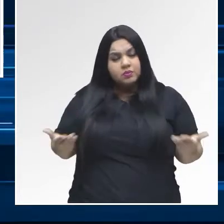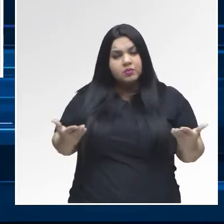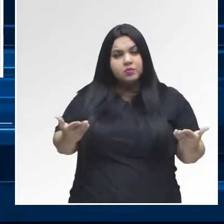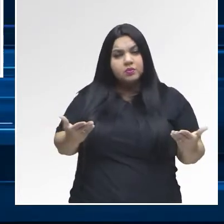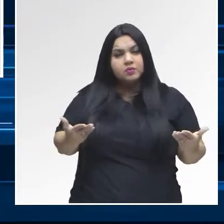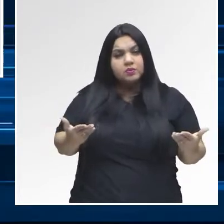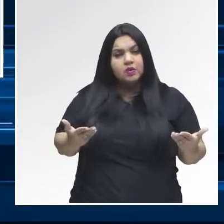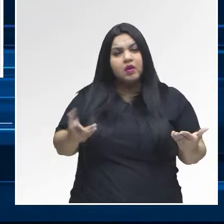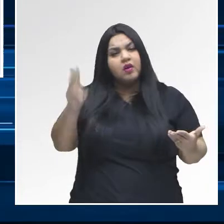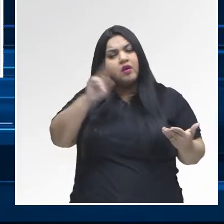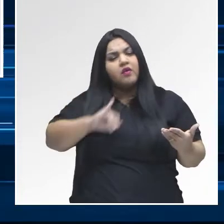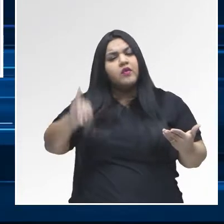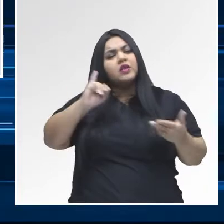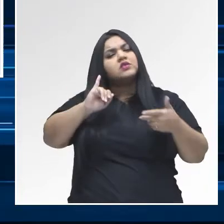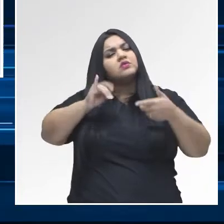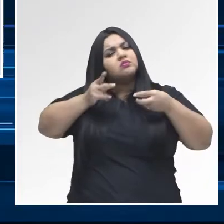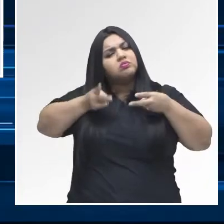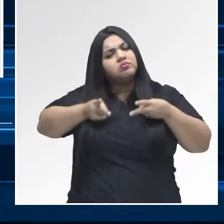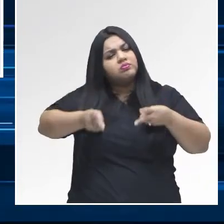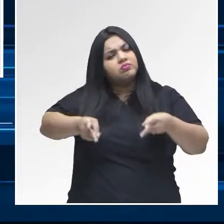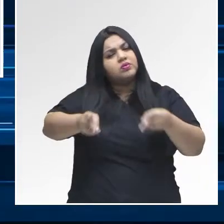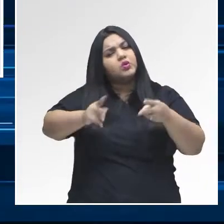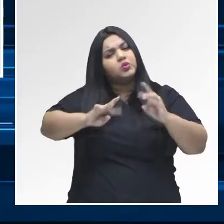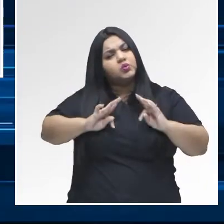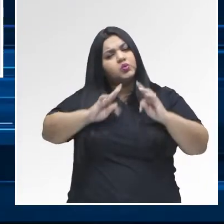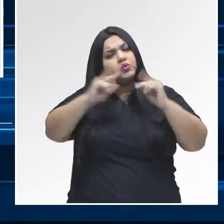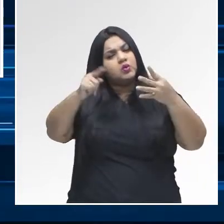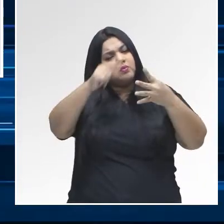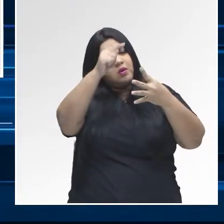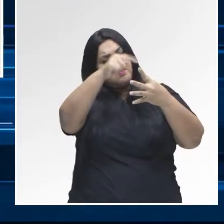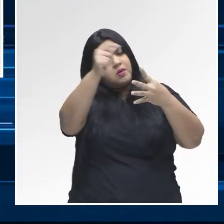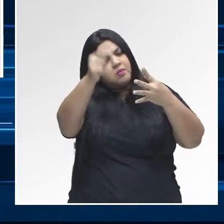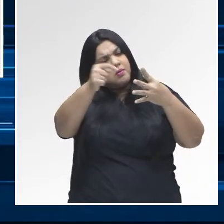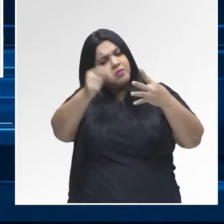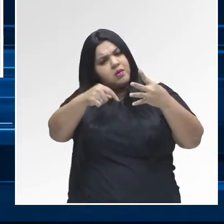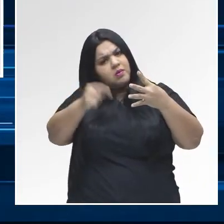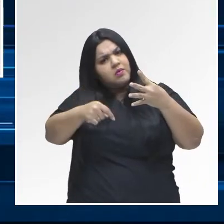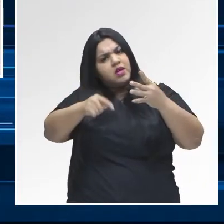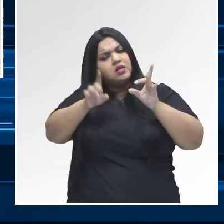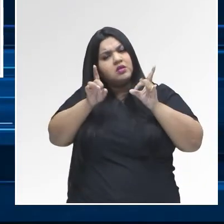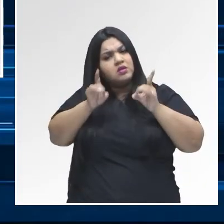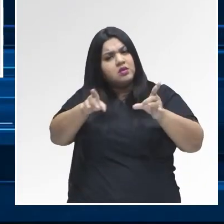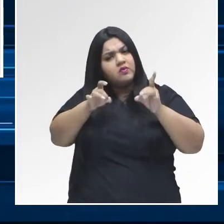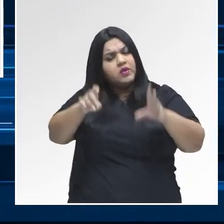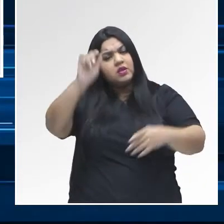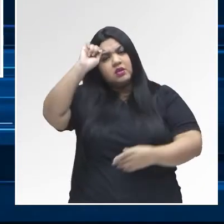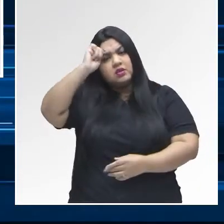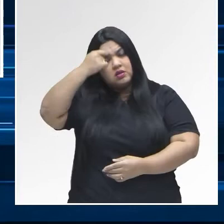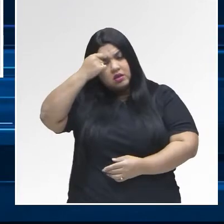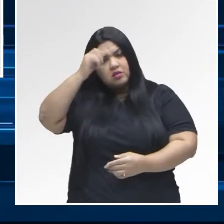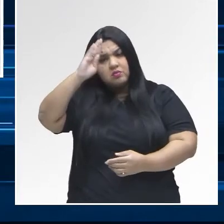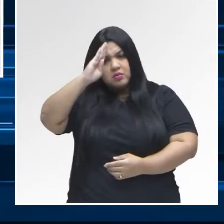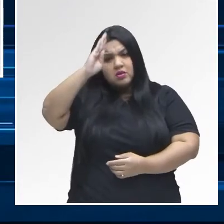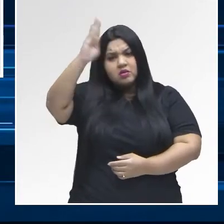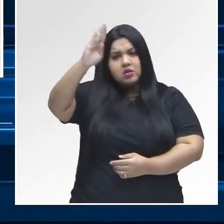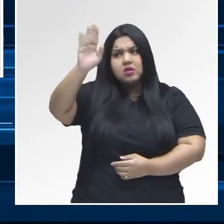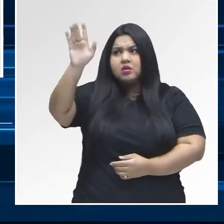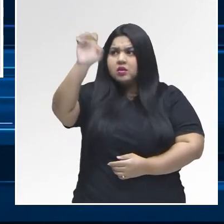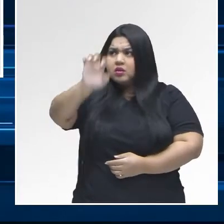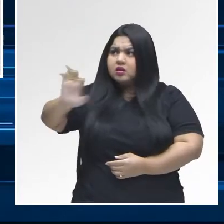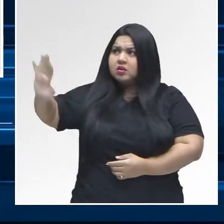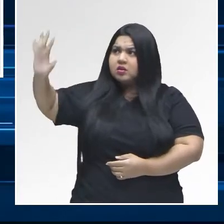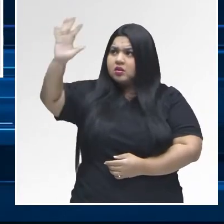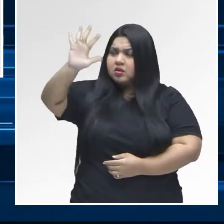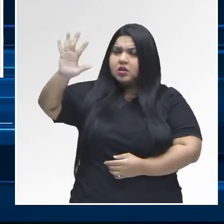quando vai se estabelecendo todo esse esquema de tráfico, a gente vai perceber que, principalmente, ali os europeus e